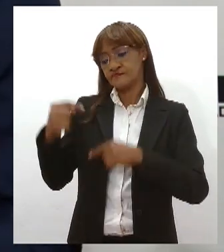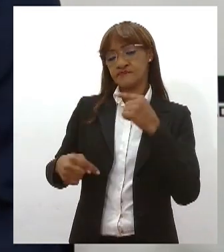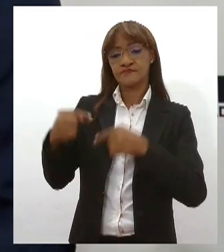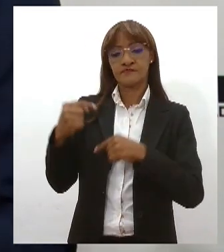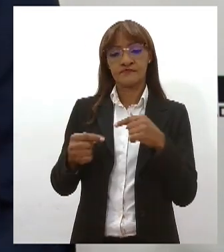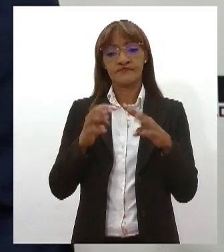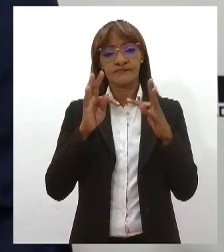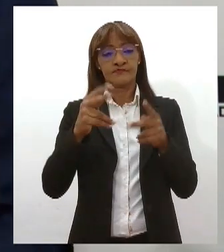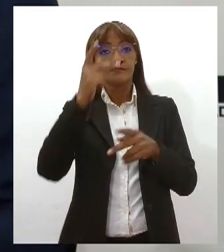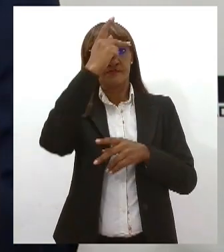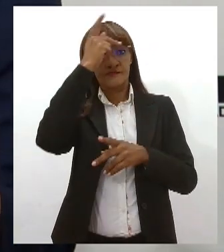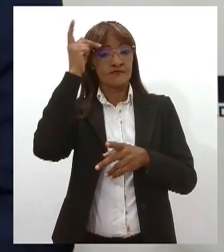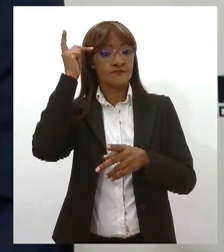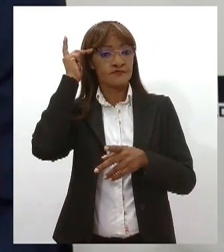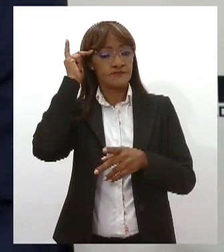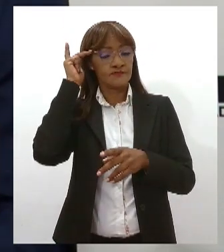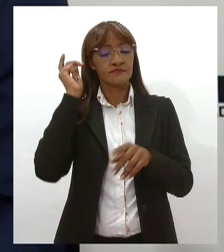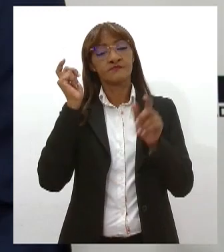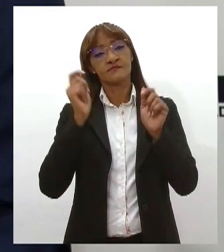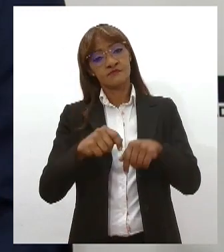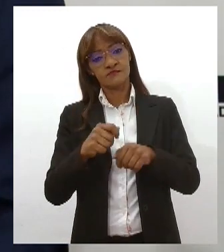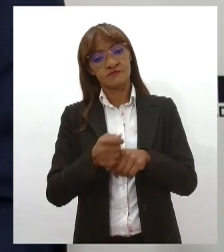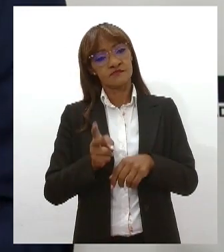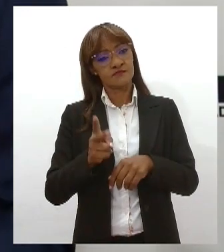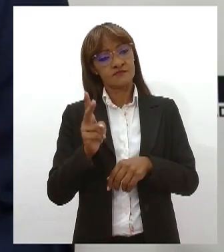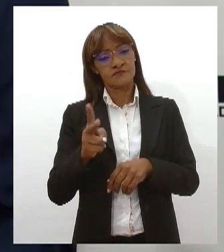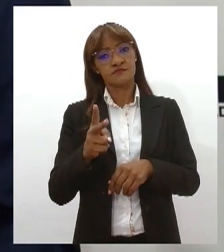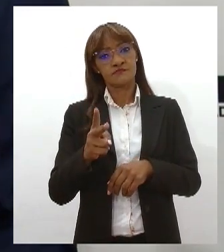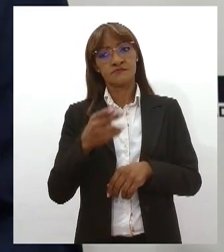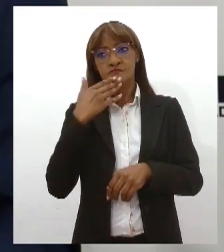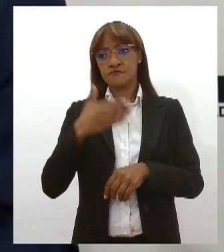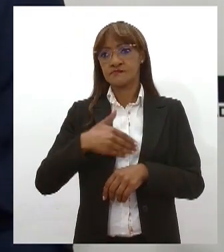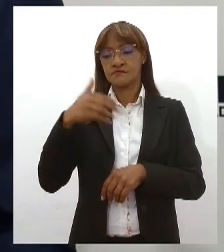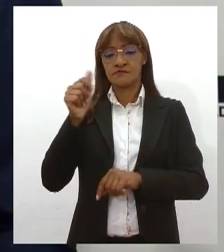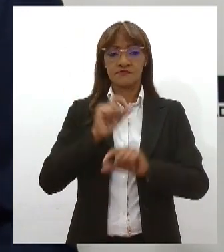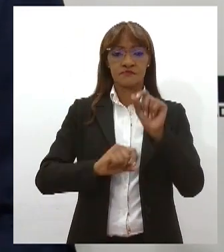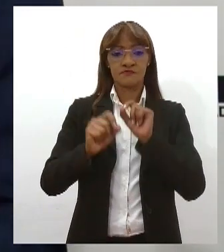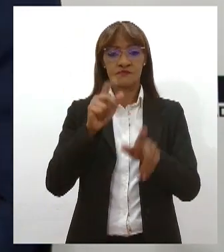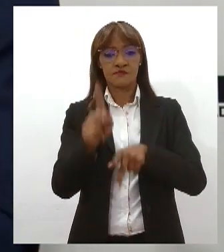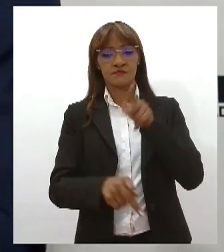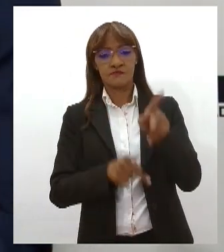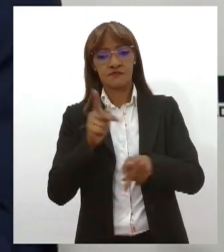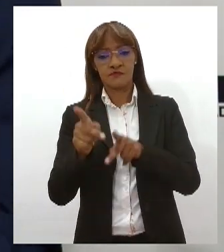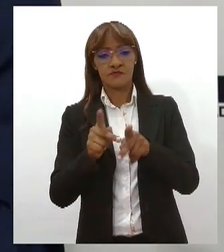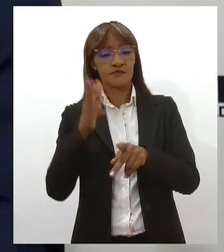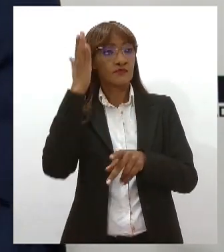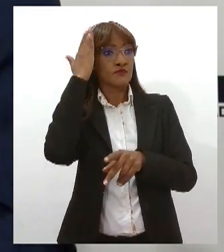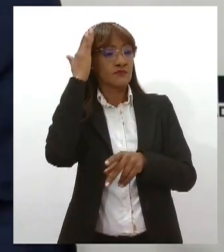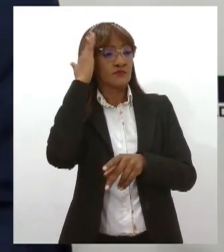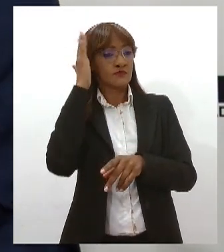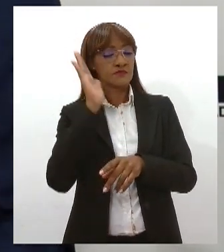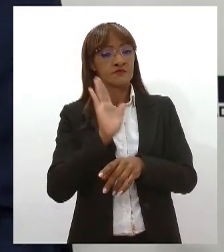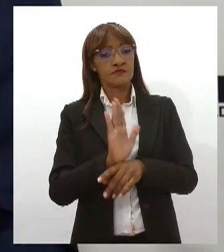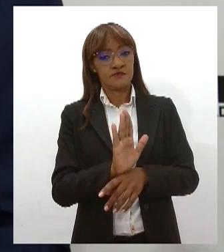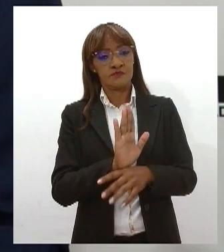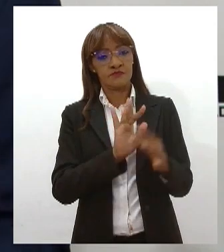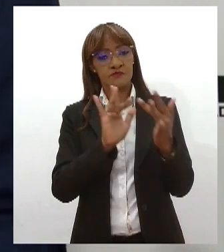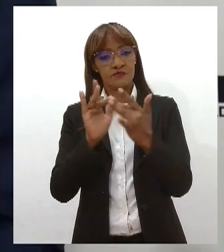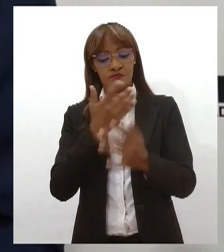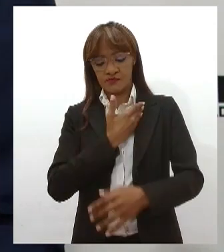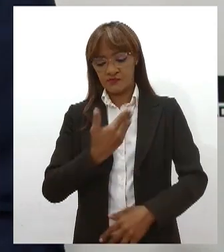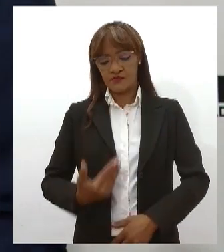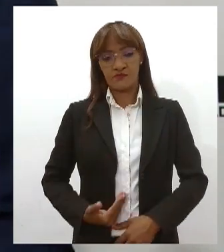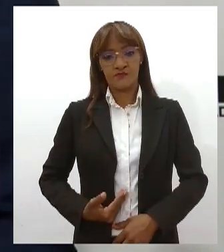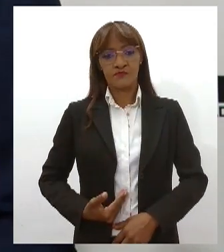as interações elas sejam cada vez mais qualificadas e a população compreenda e se aproxime do governo através dessa